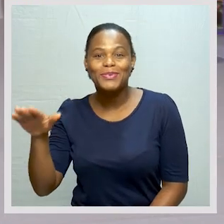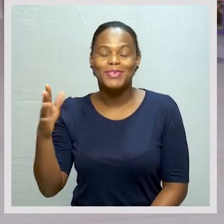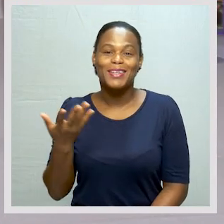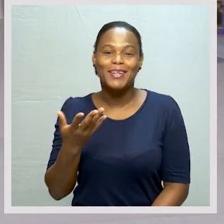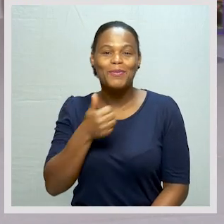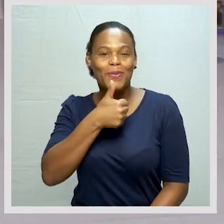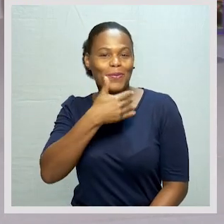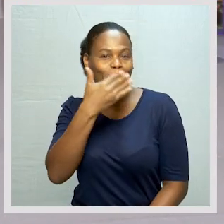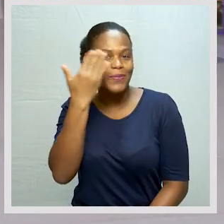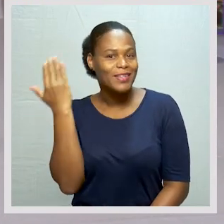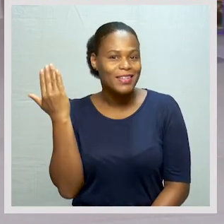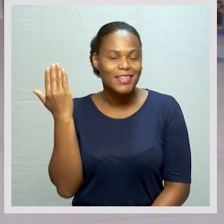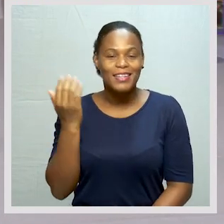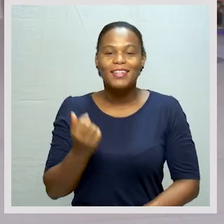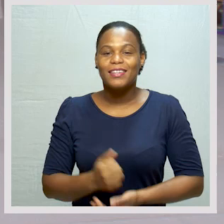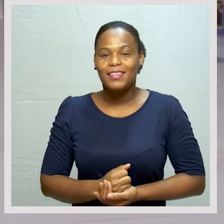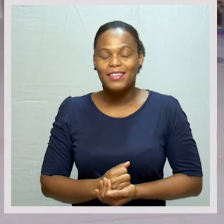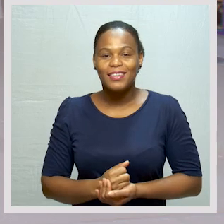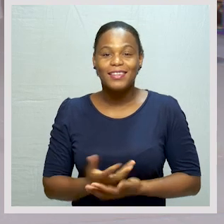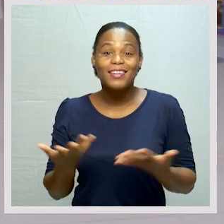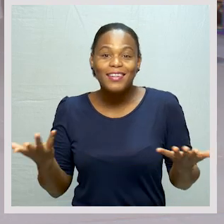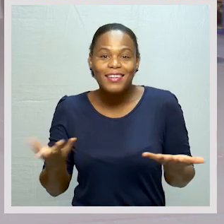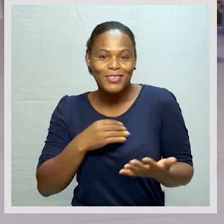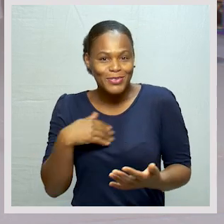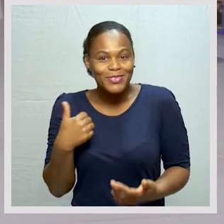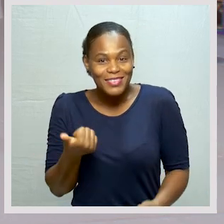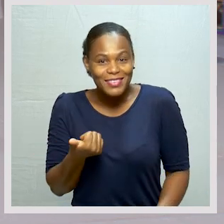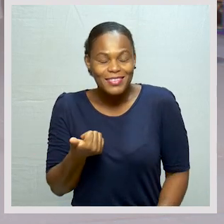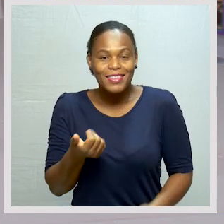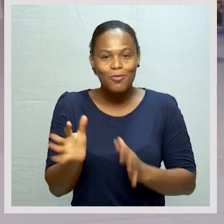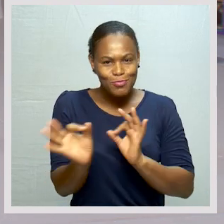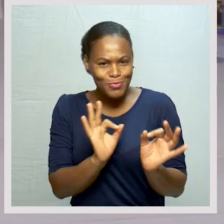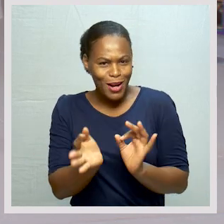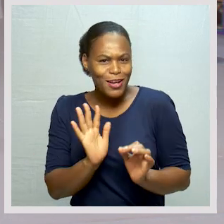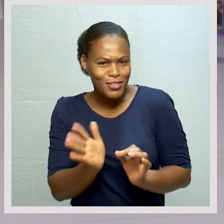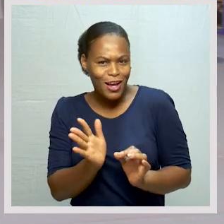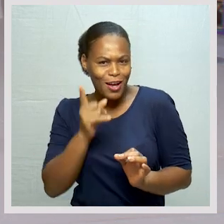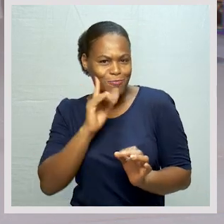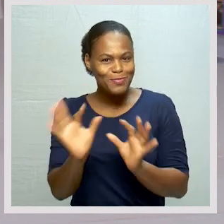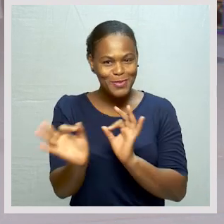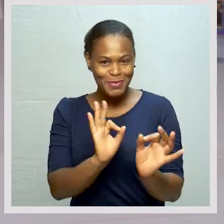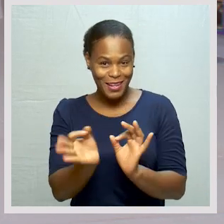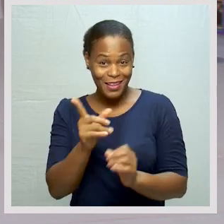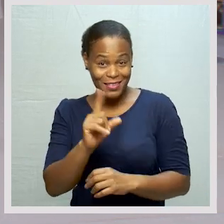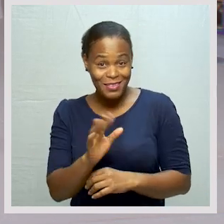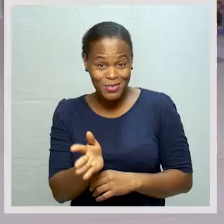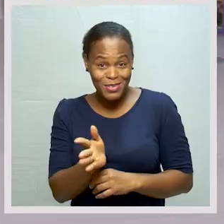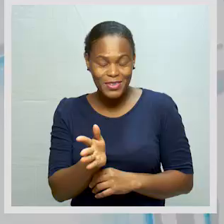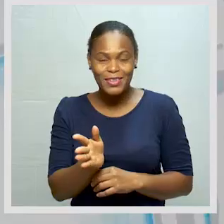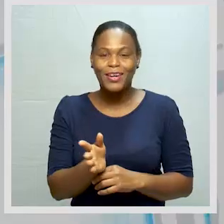criançada! Muito bom dia! E aí, como estão? Preparados e